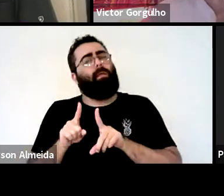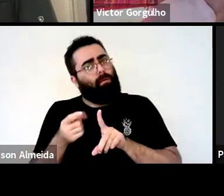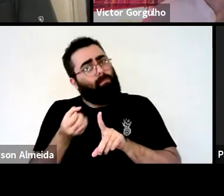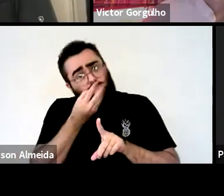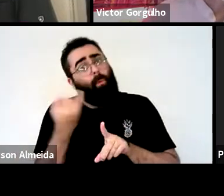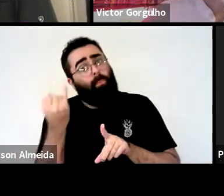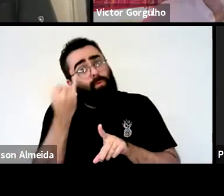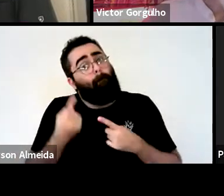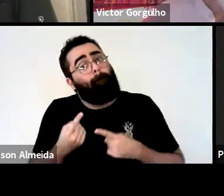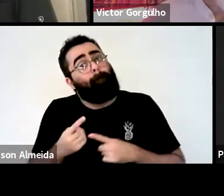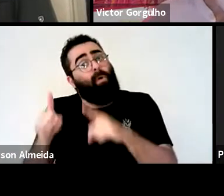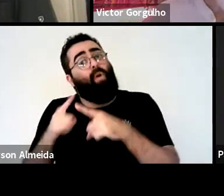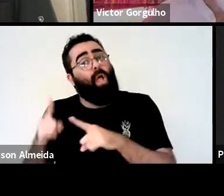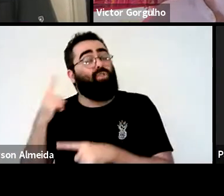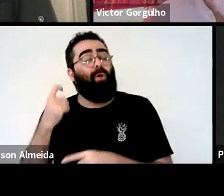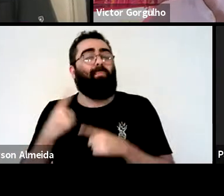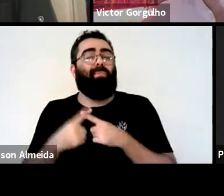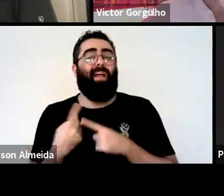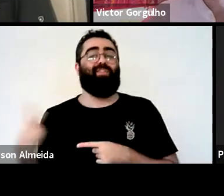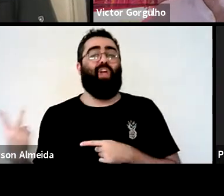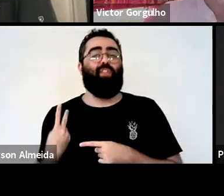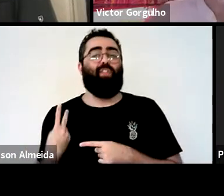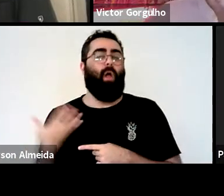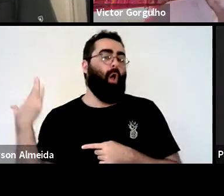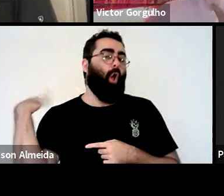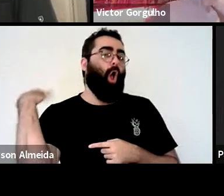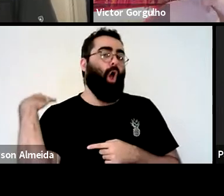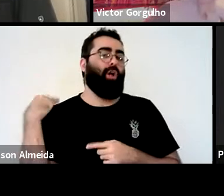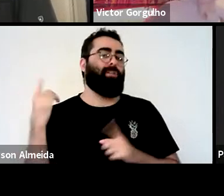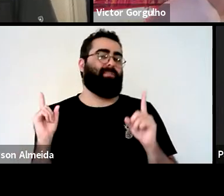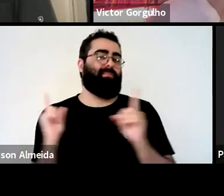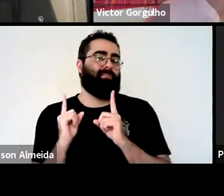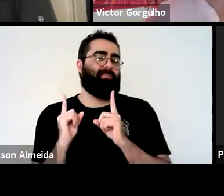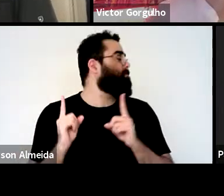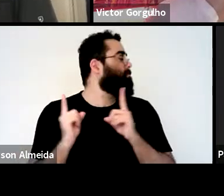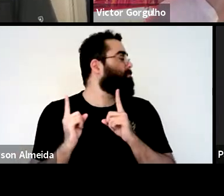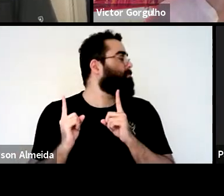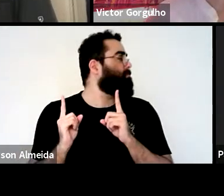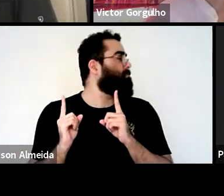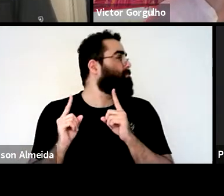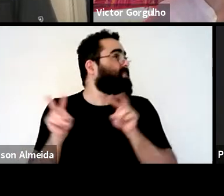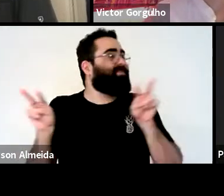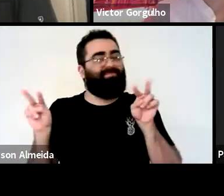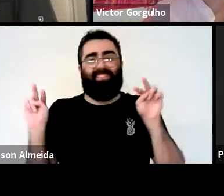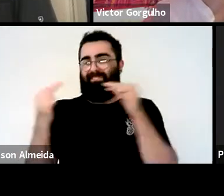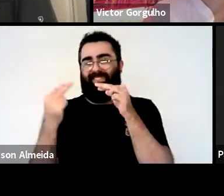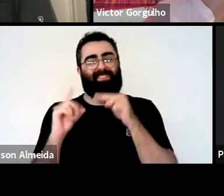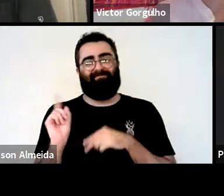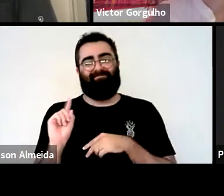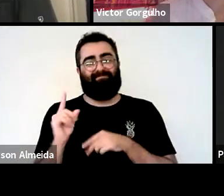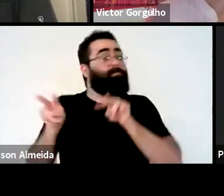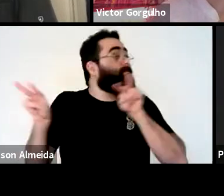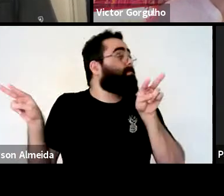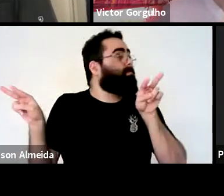também muito de costas um pro outro, ou a gente vai estar um pouco mais separado, e pra gente também era